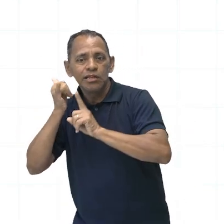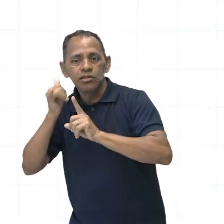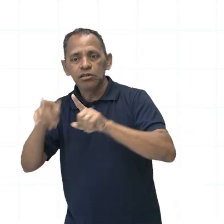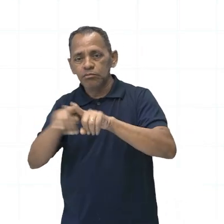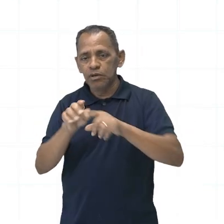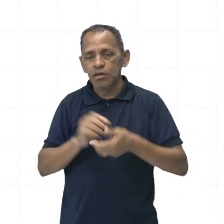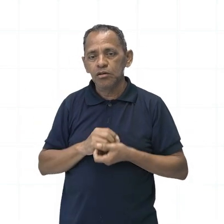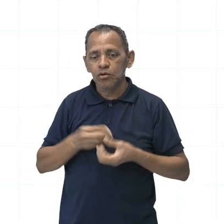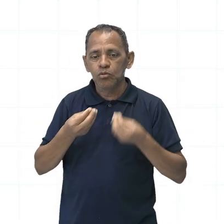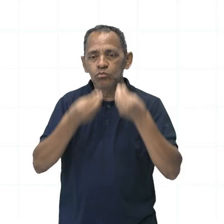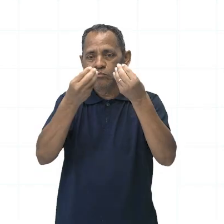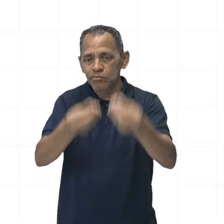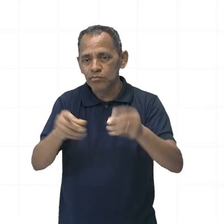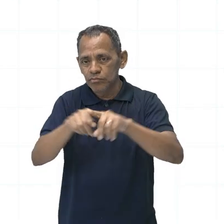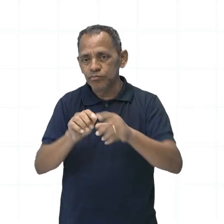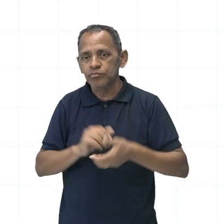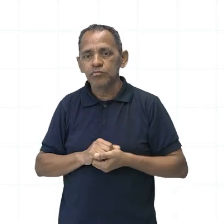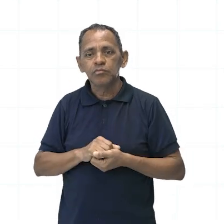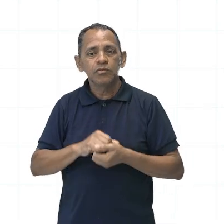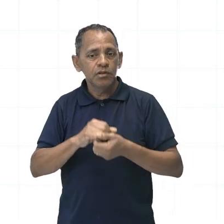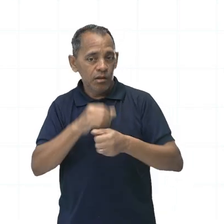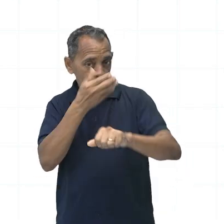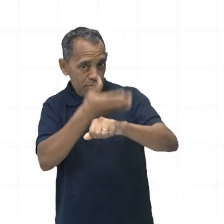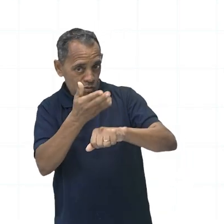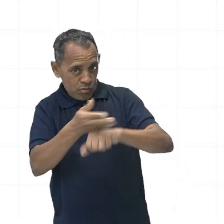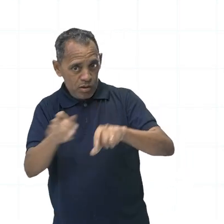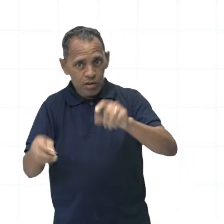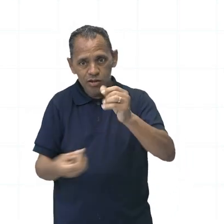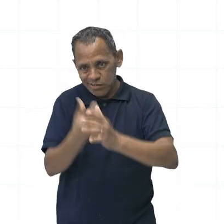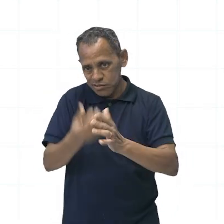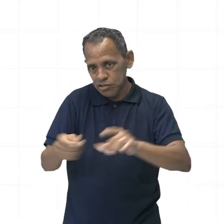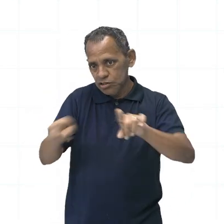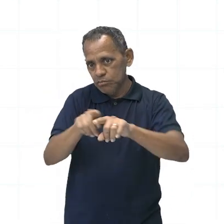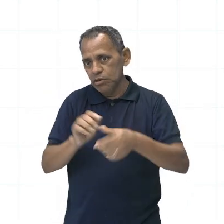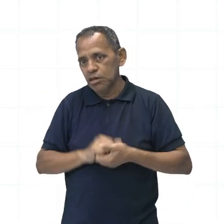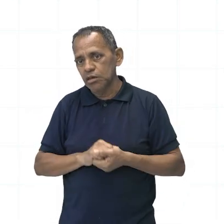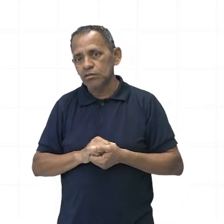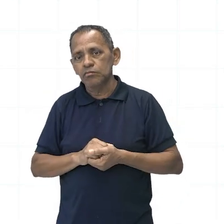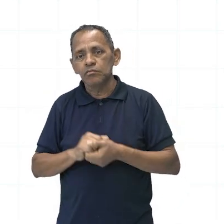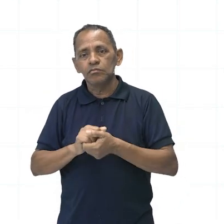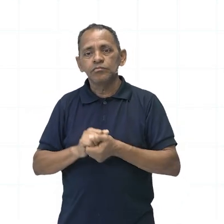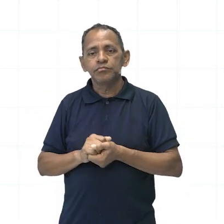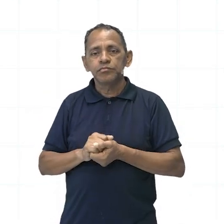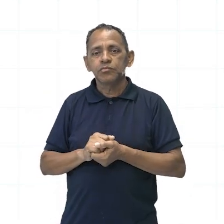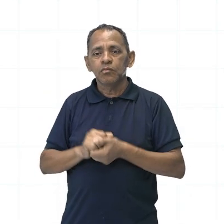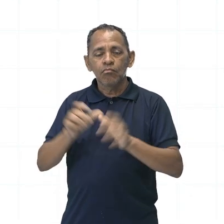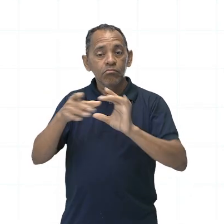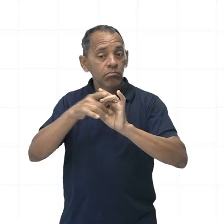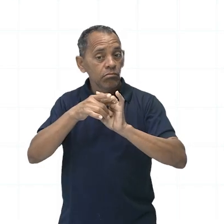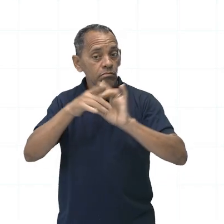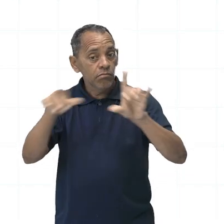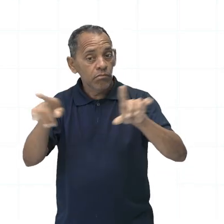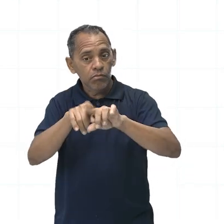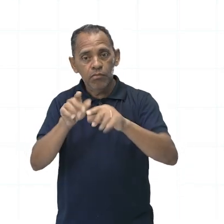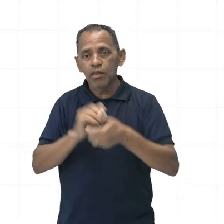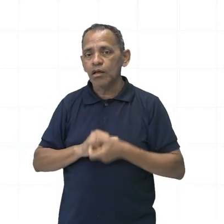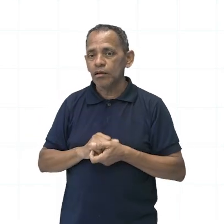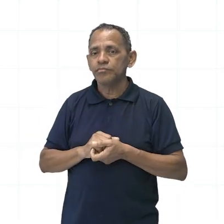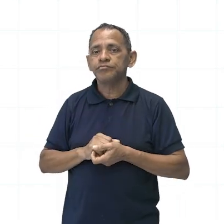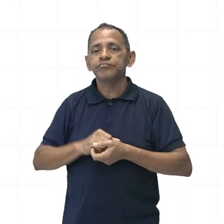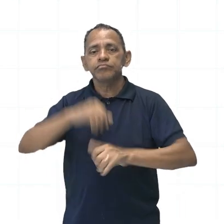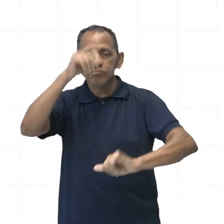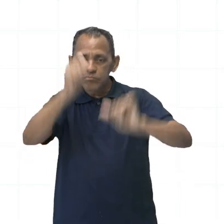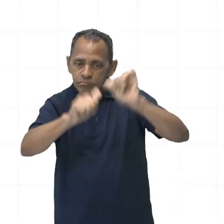narrativa, dando lugar a peças que muitas vezes são fragmentadas, não lineares e abertas